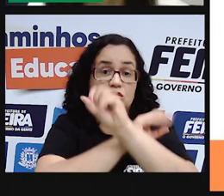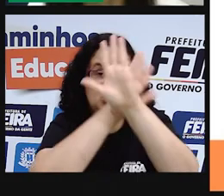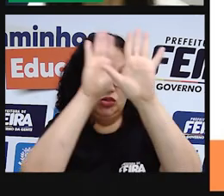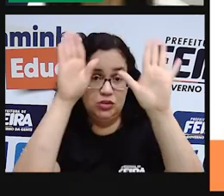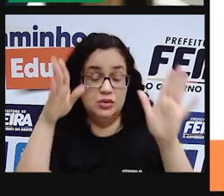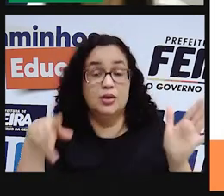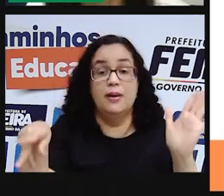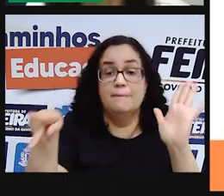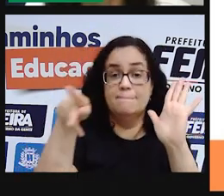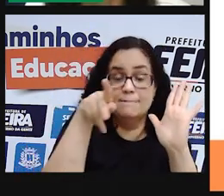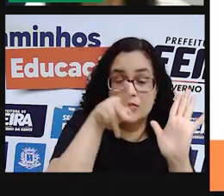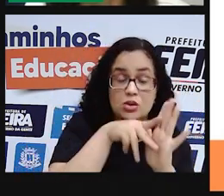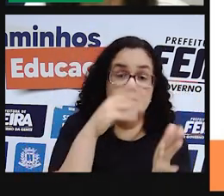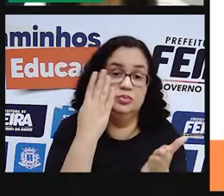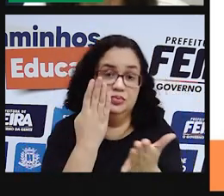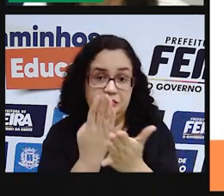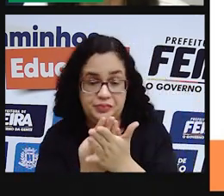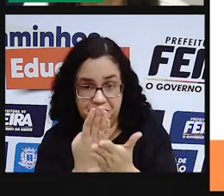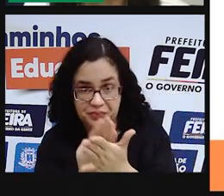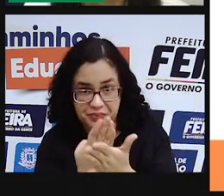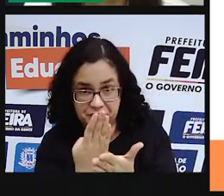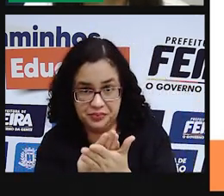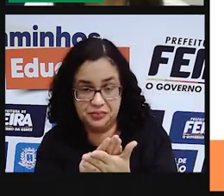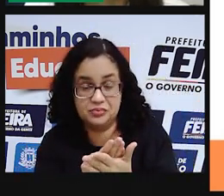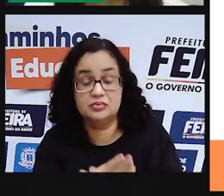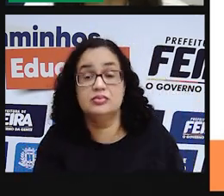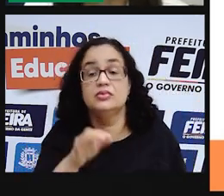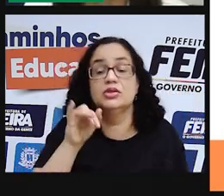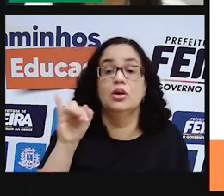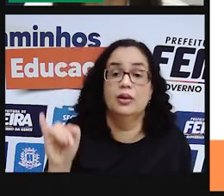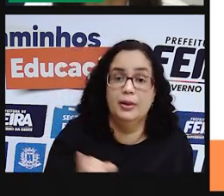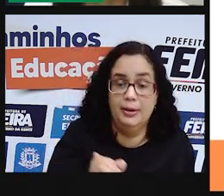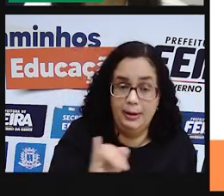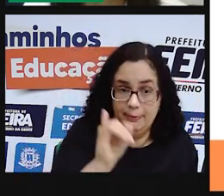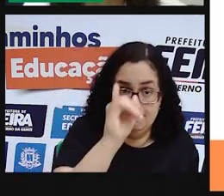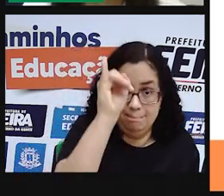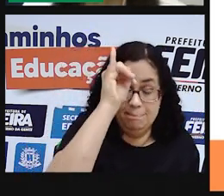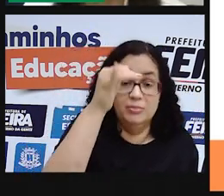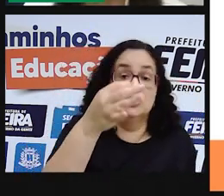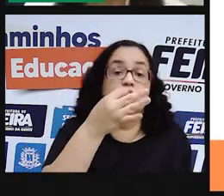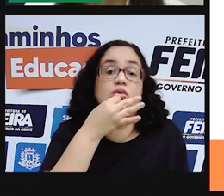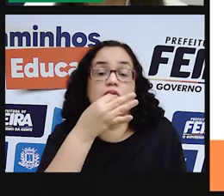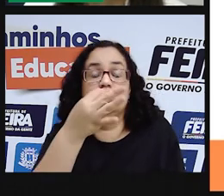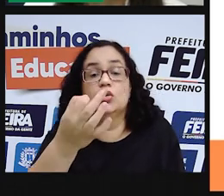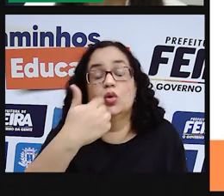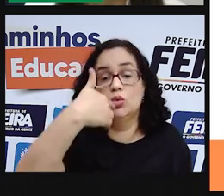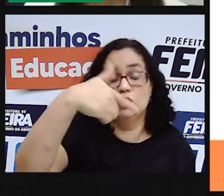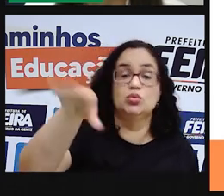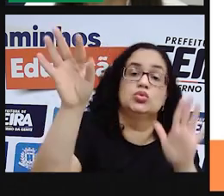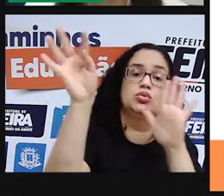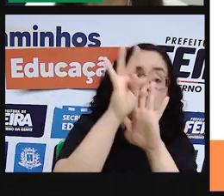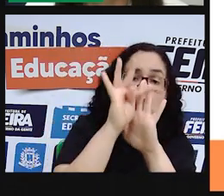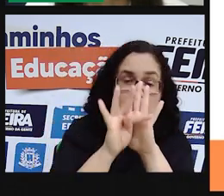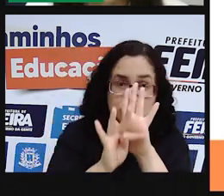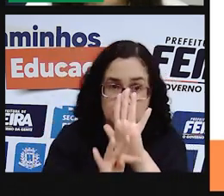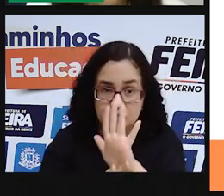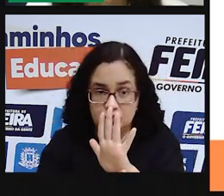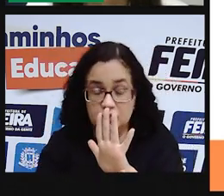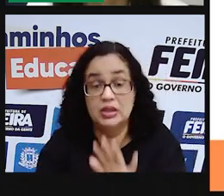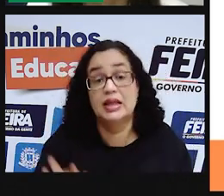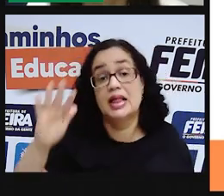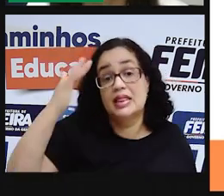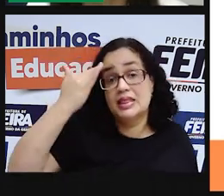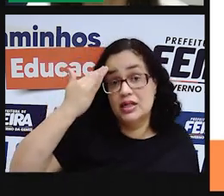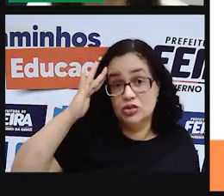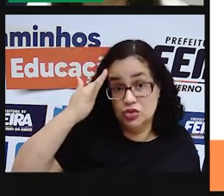esse público. Porque o mais importante da resenha e de outros textos é serem compreendidos,